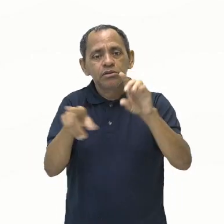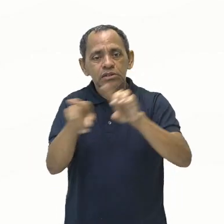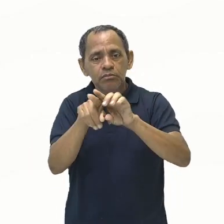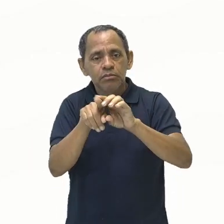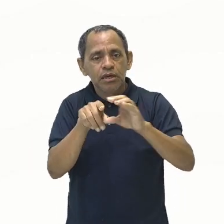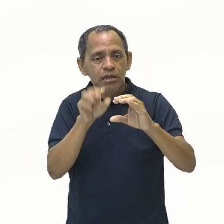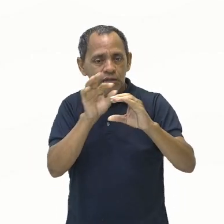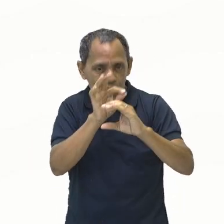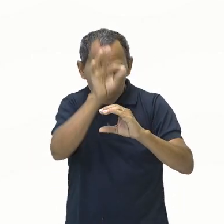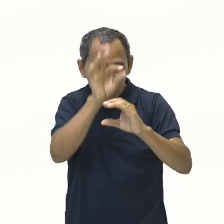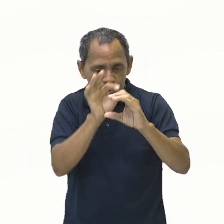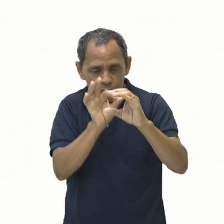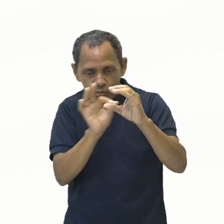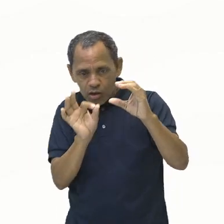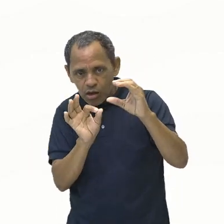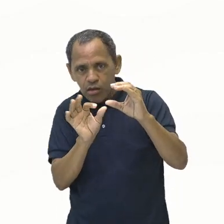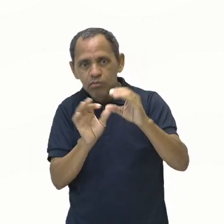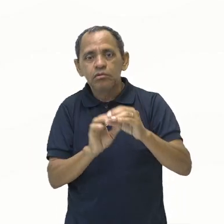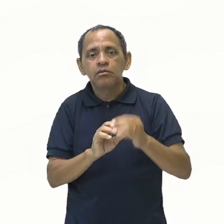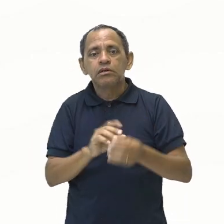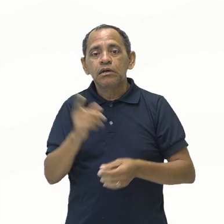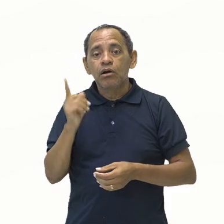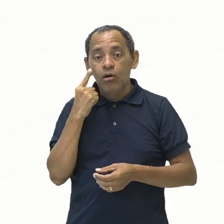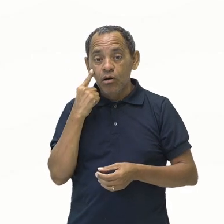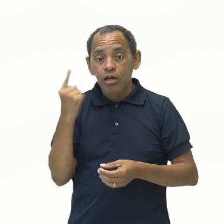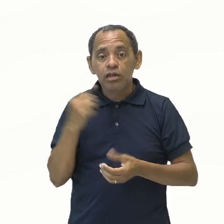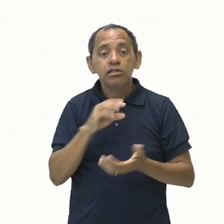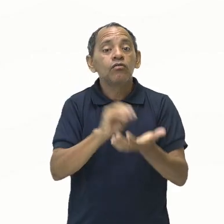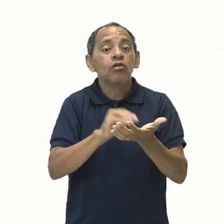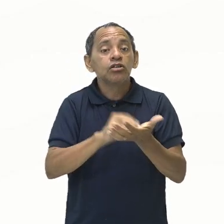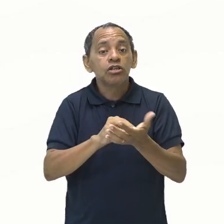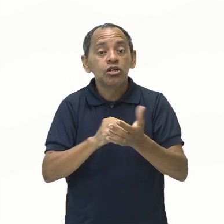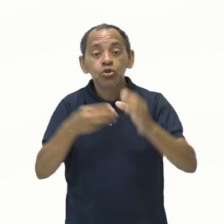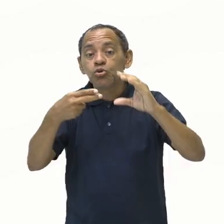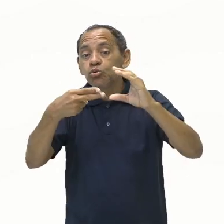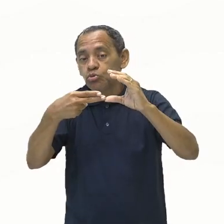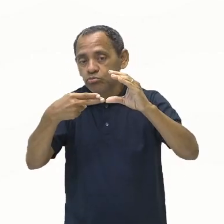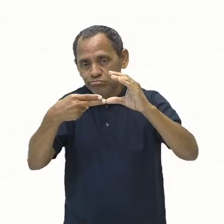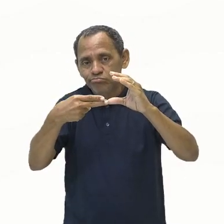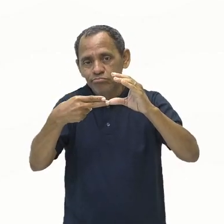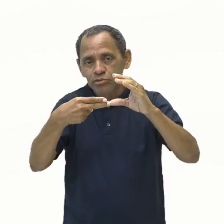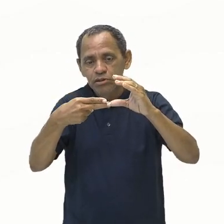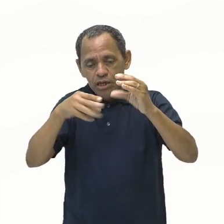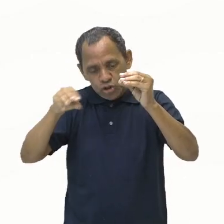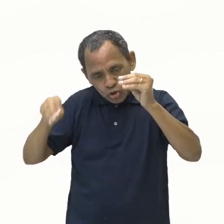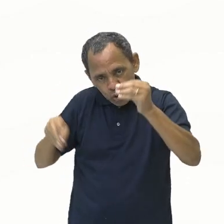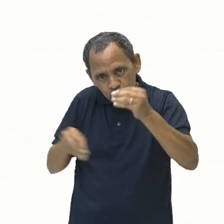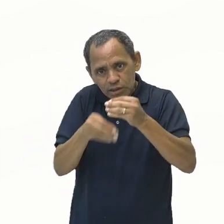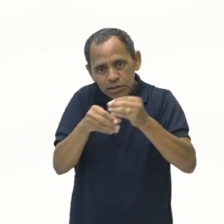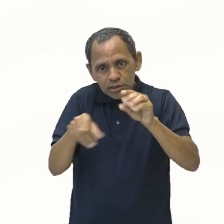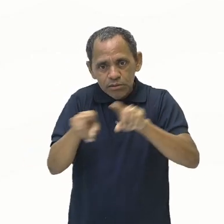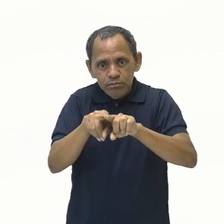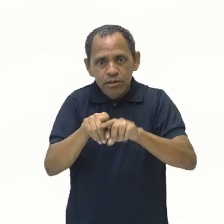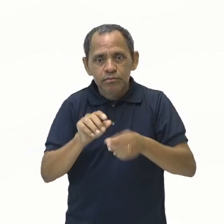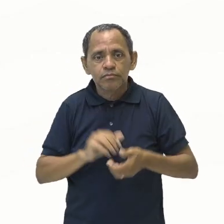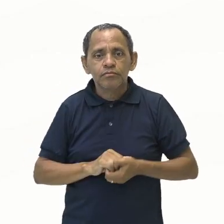estava faltando 2 ligações. Então, a gente completa com hidrogênio. Neste caso aqui,